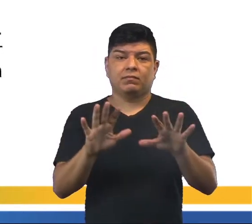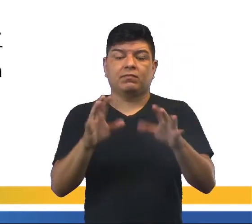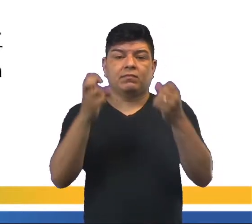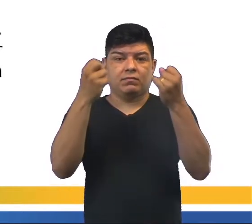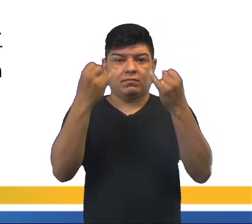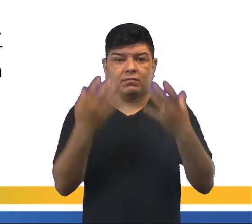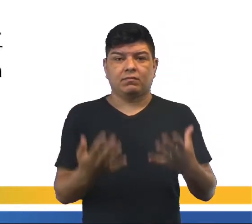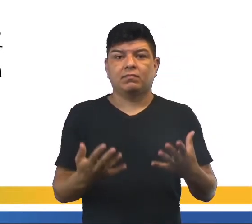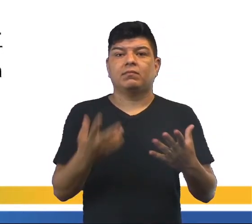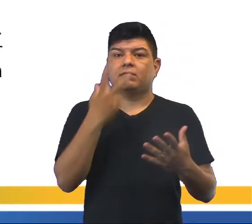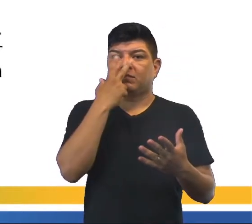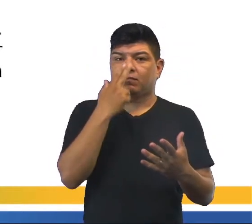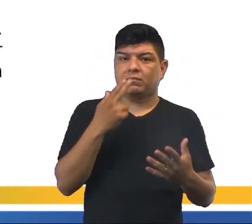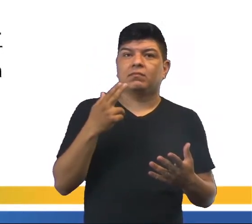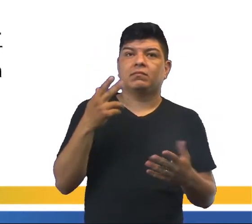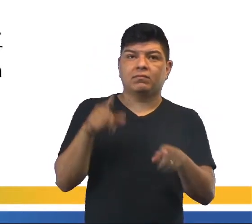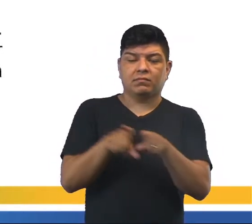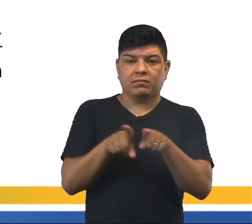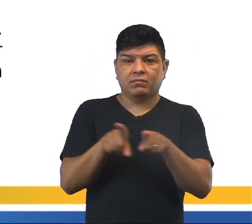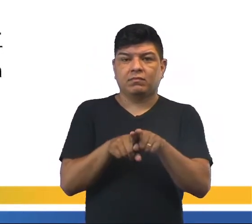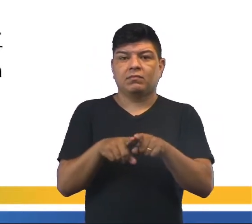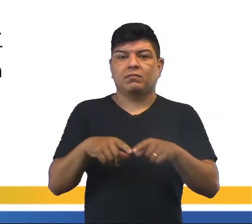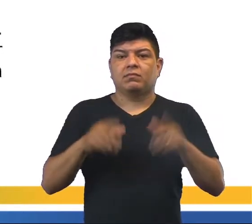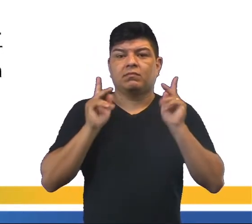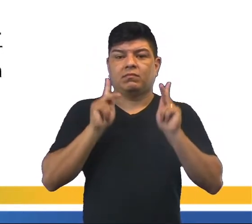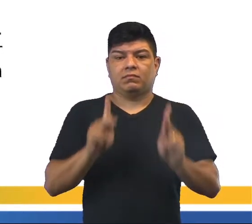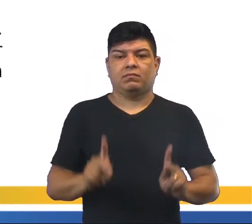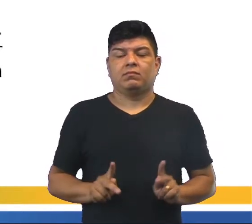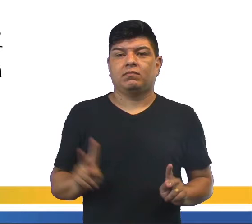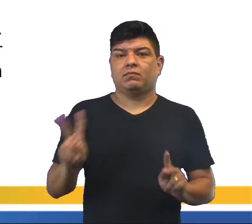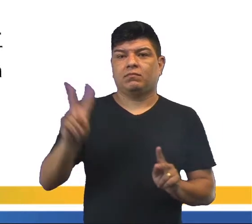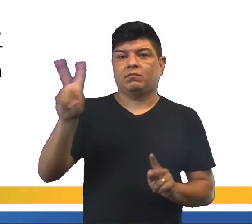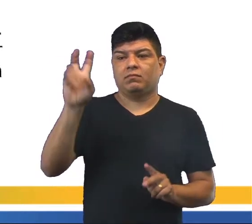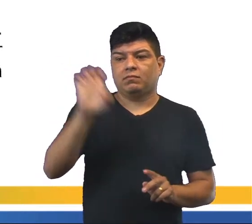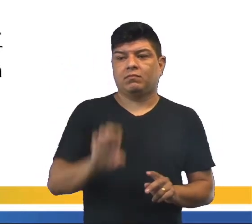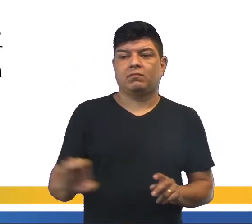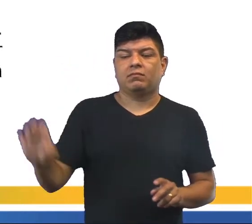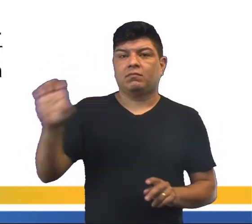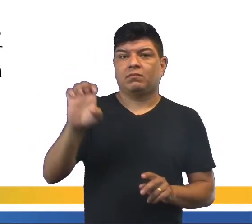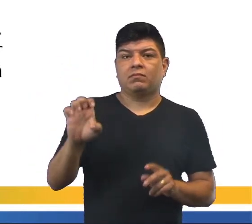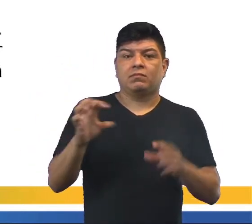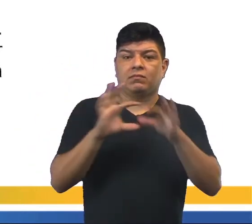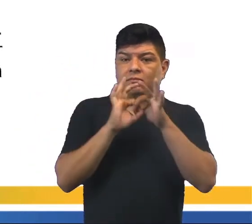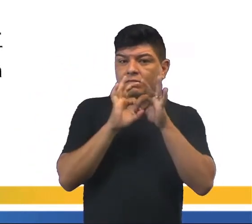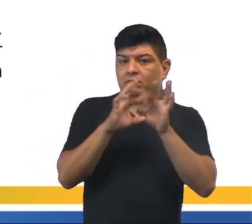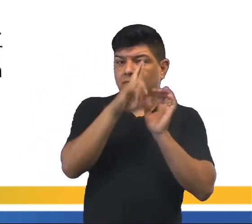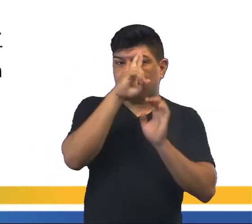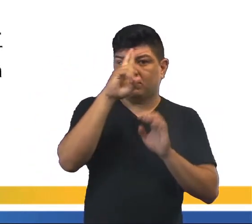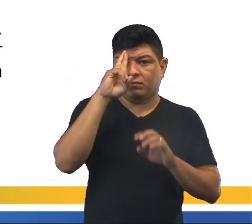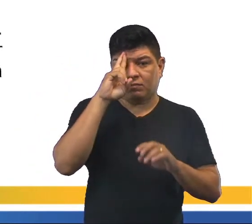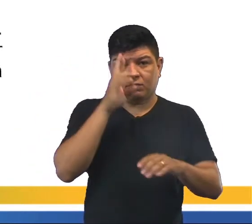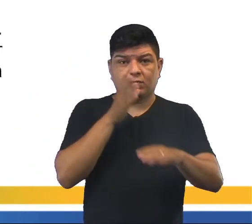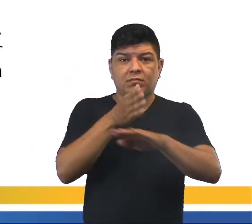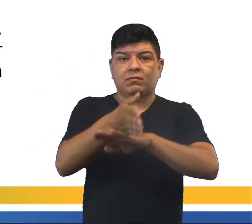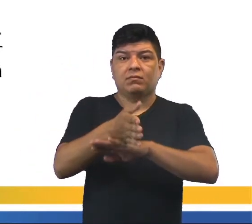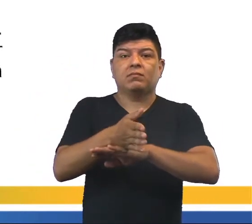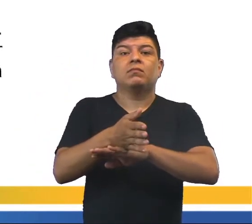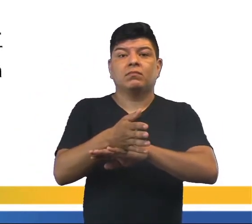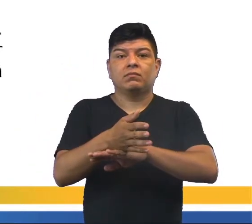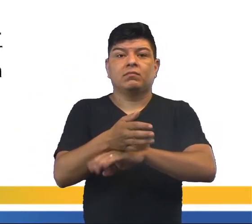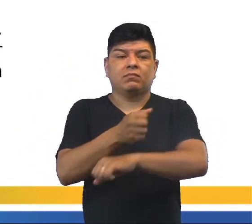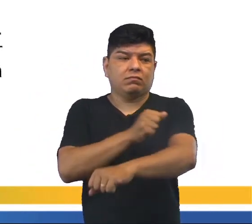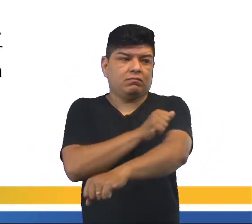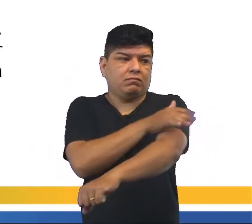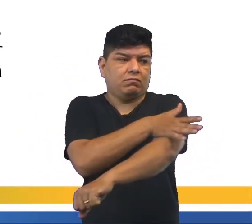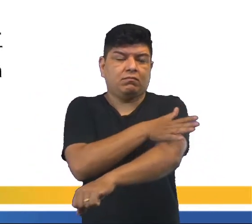definição parecia com o eurocentrismo, a postura de ter valores europeus, principalmente aqueles ligados à história da colonização e do racismo,